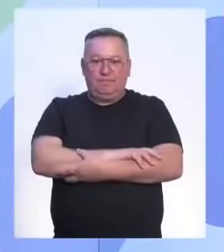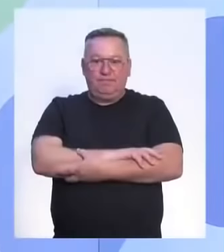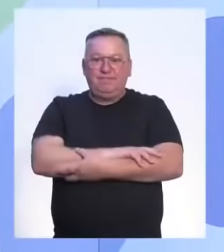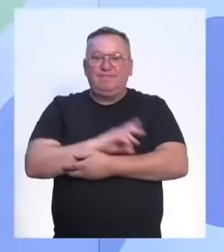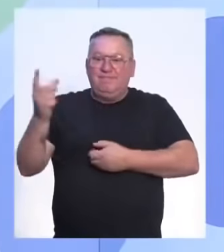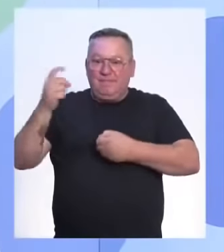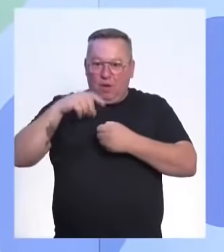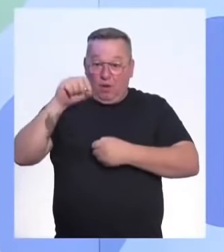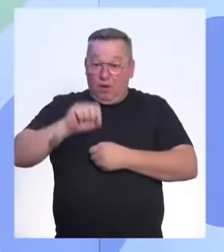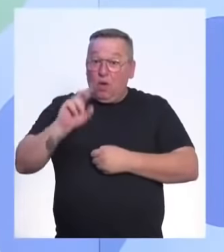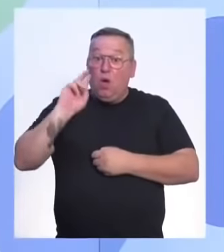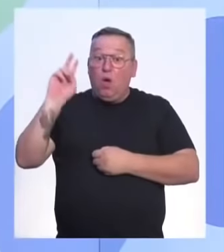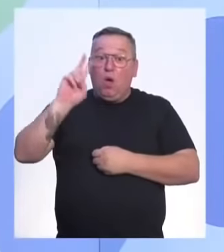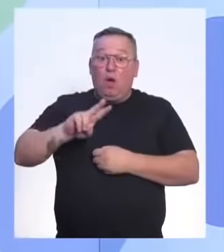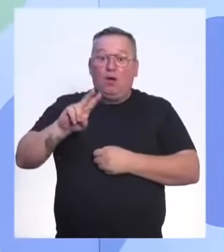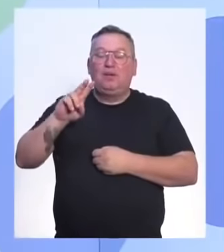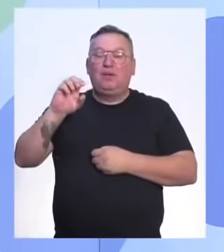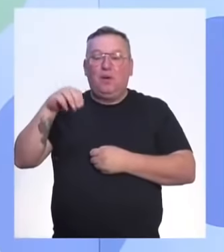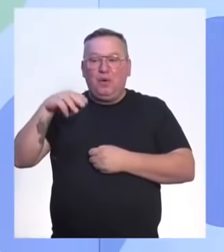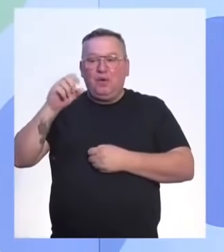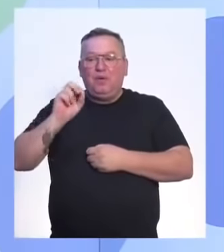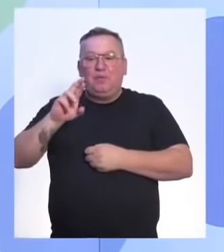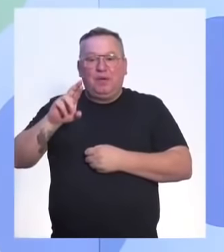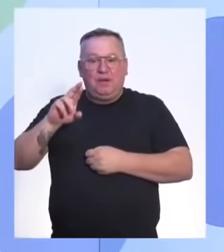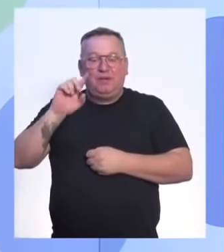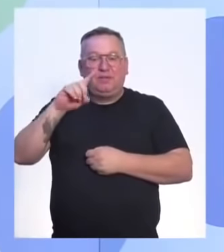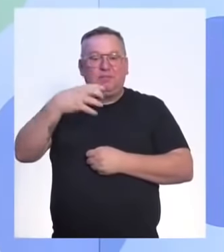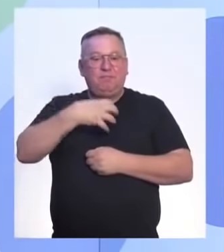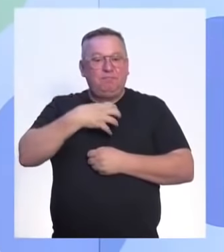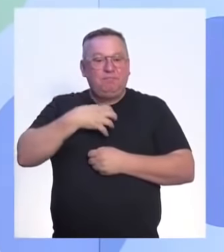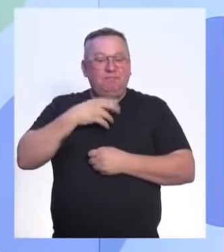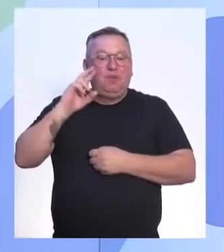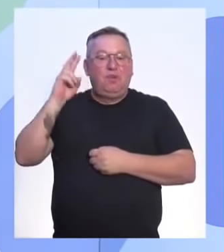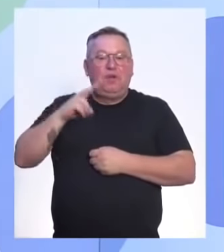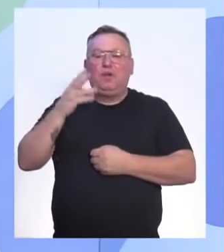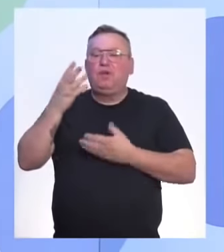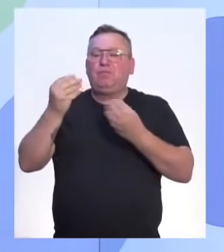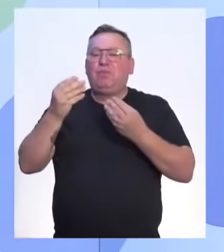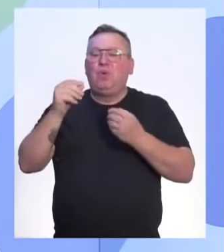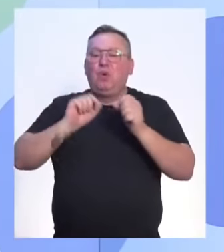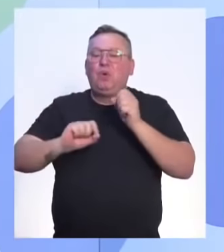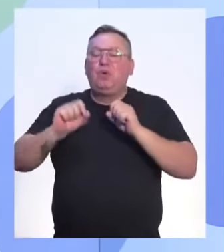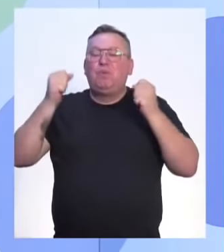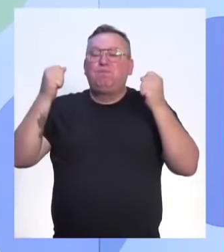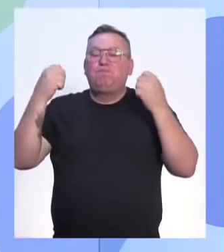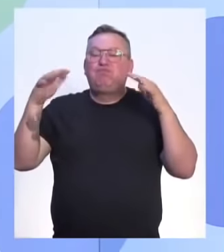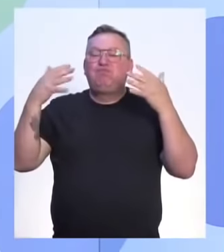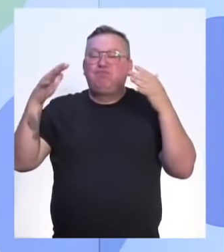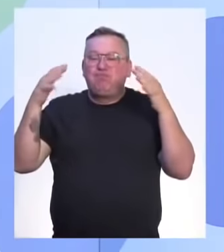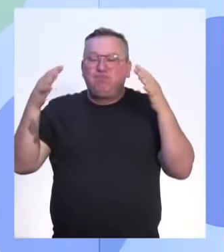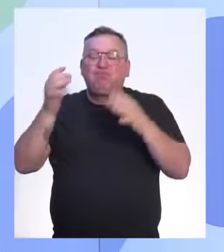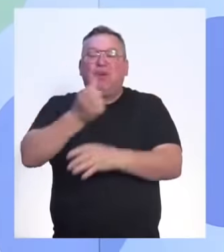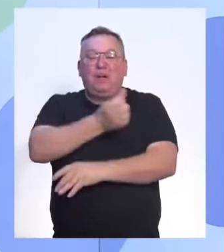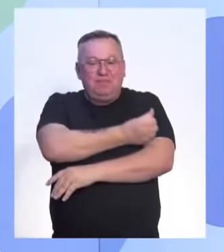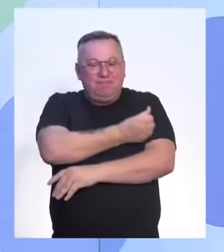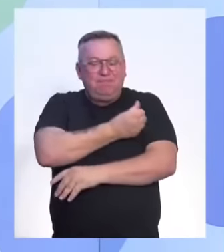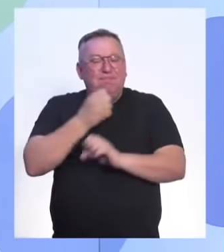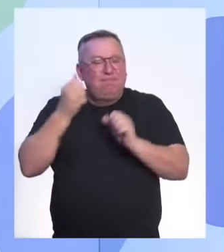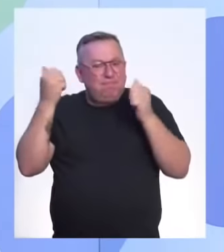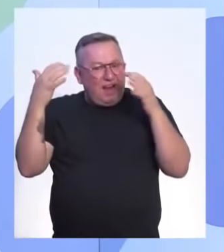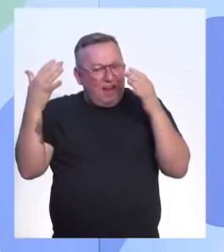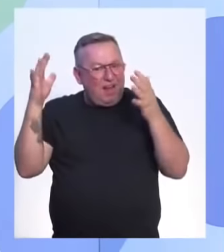Retornamos aqui. Olha, Osmar. Oi. Dessa vez eu quero muito, olha, parabéns, sexto ano, parabéns